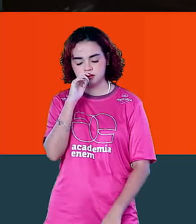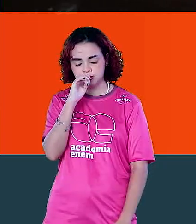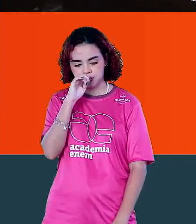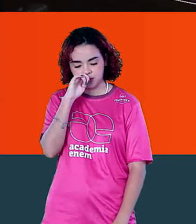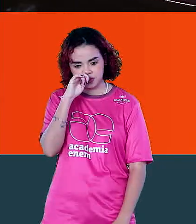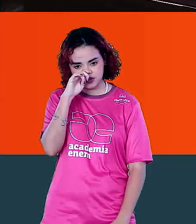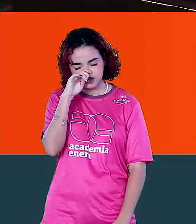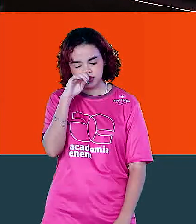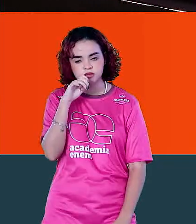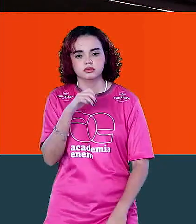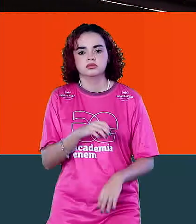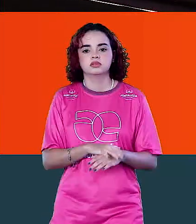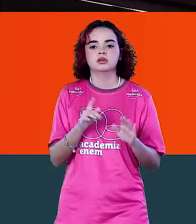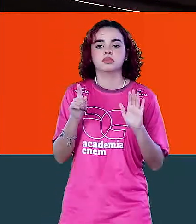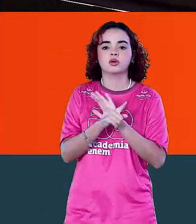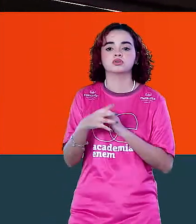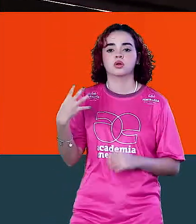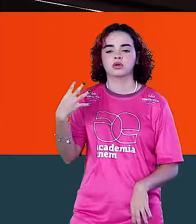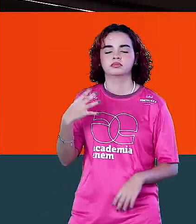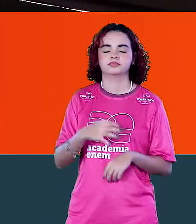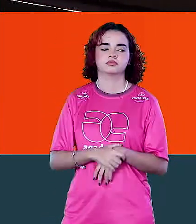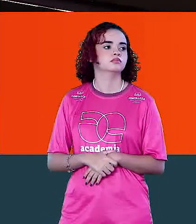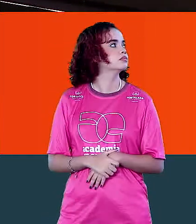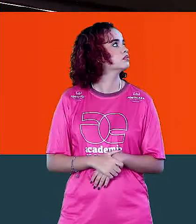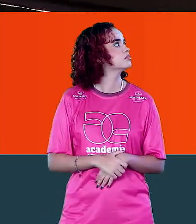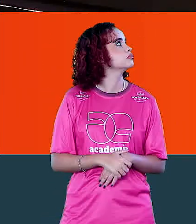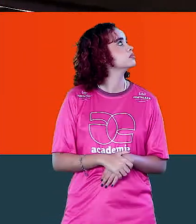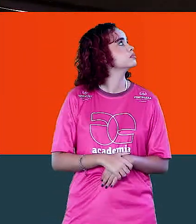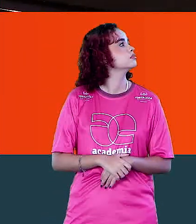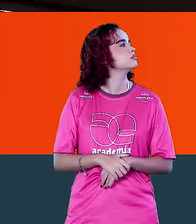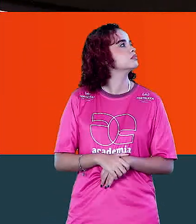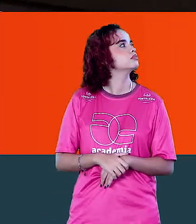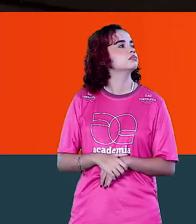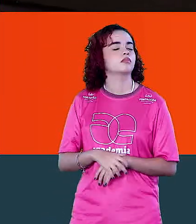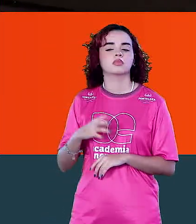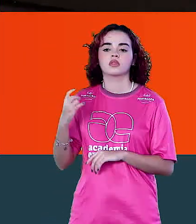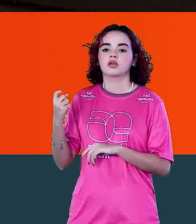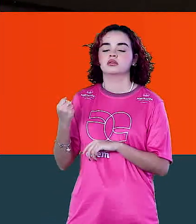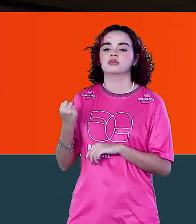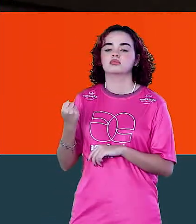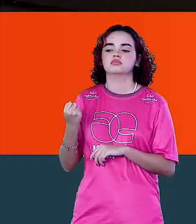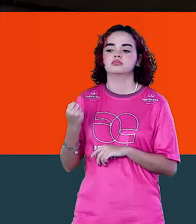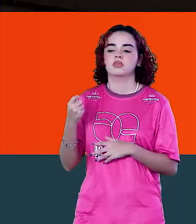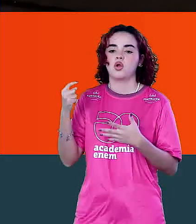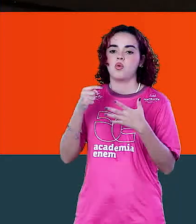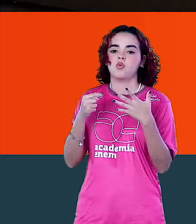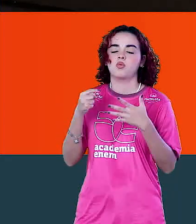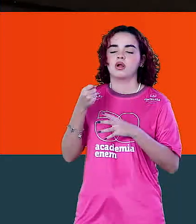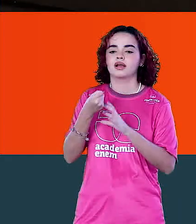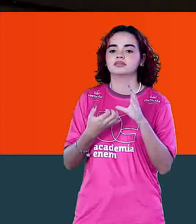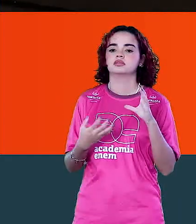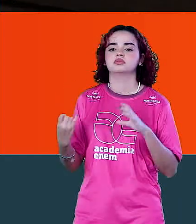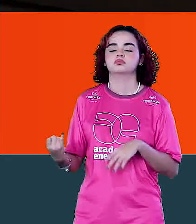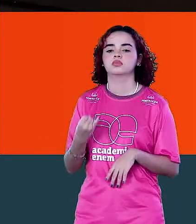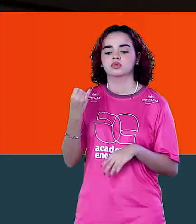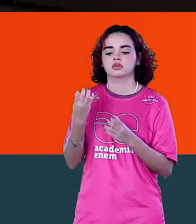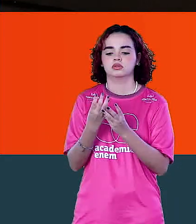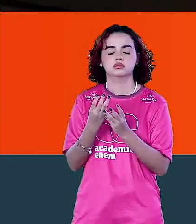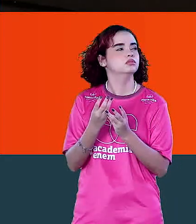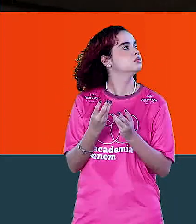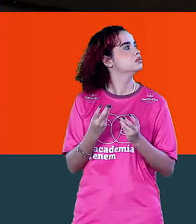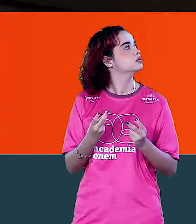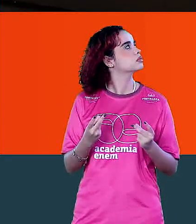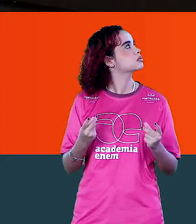Questão 4. Um princípio importante na dissolução de solutos é